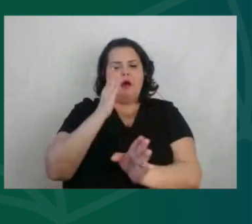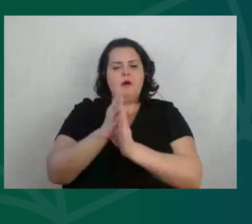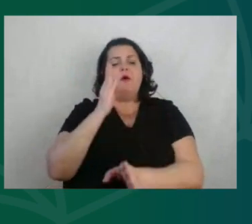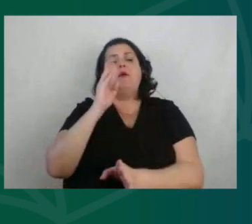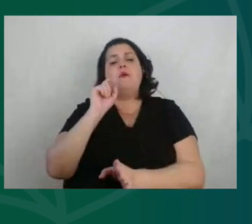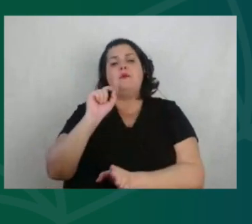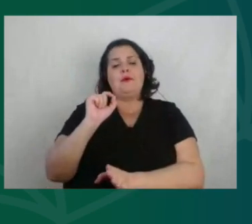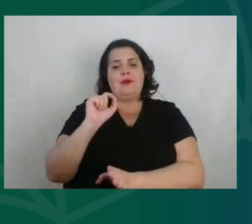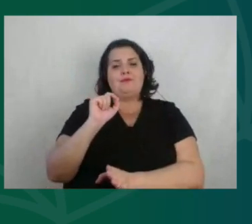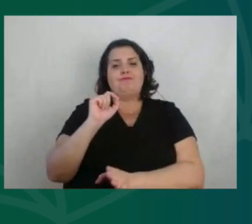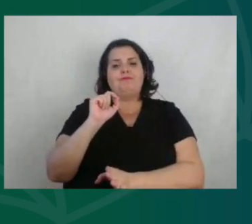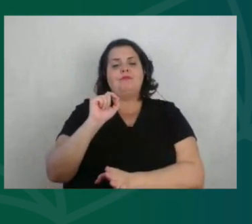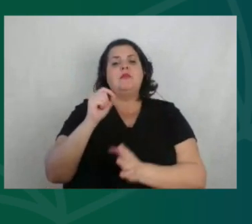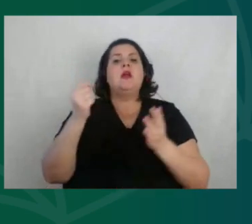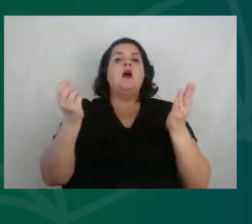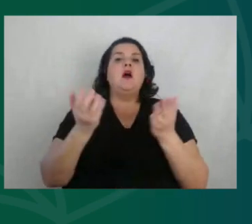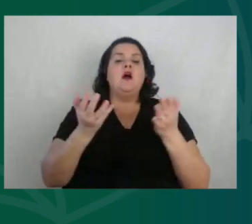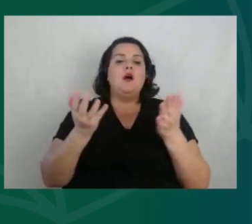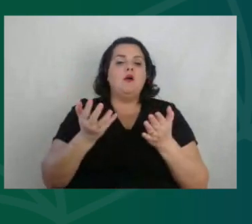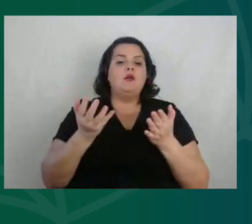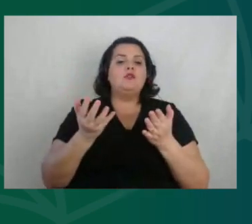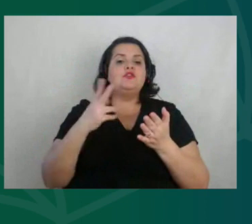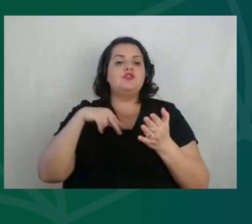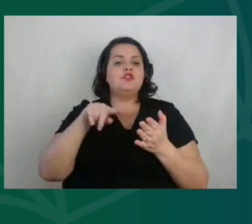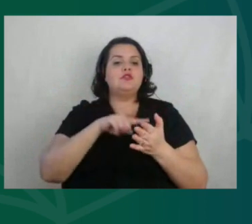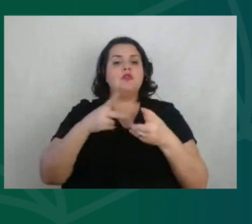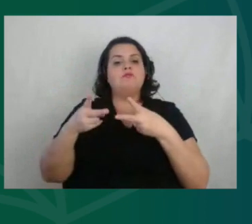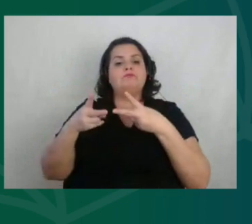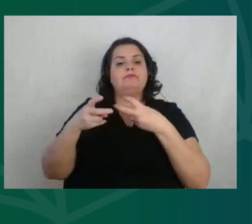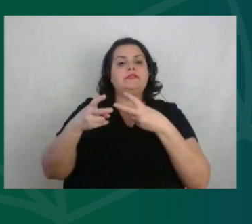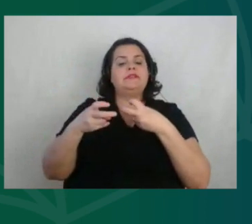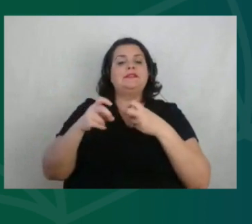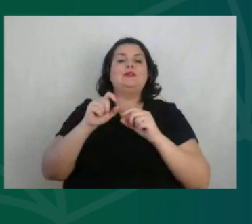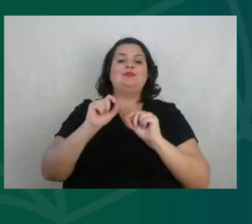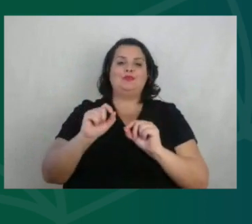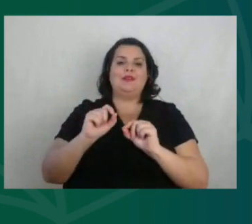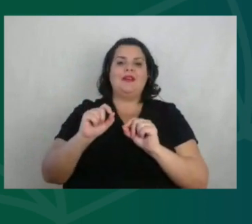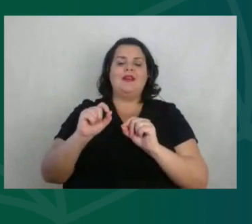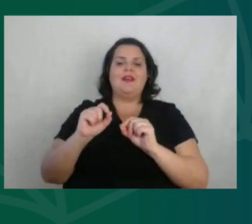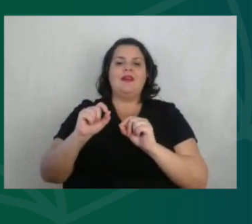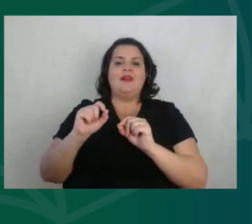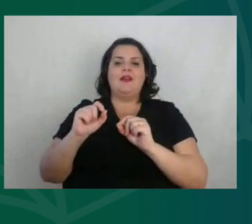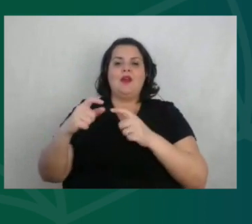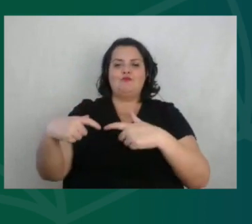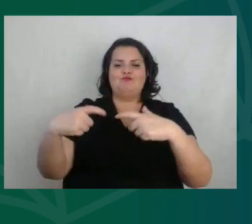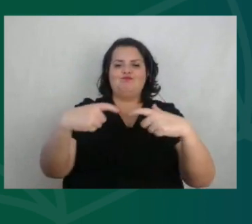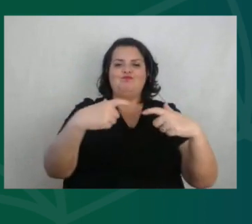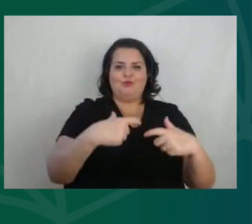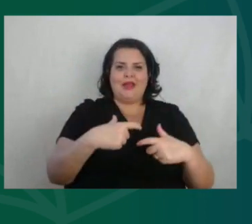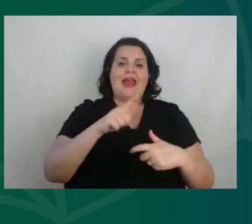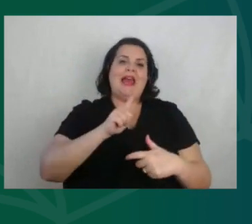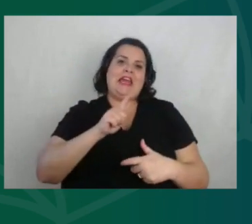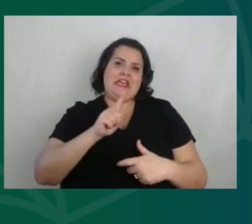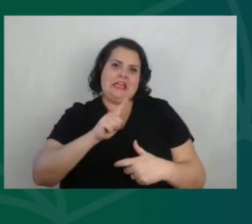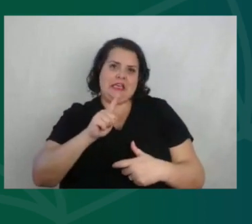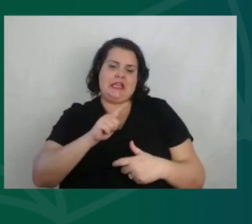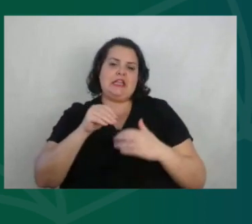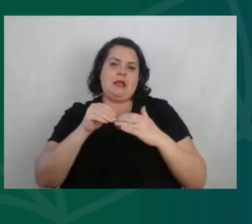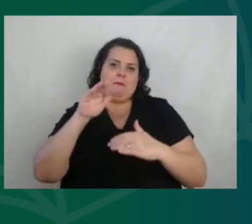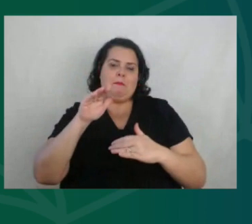né, que hoje, o que nós temos observado? Os bairros com melhores condições de saúde, onde